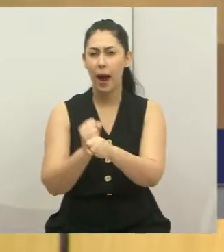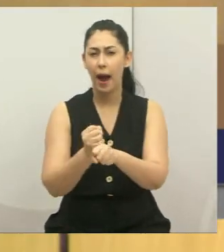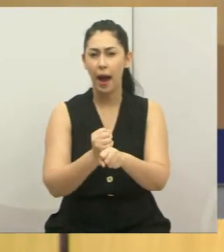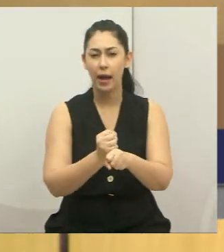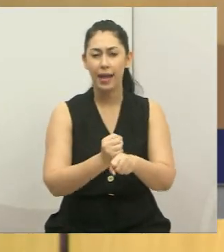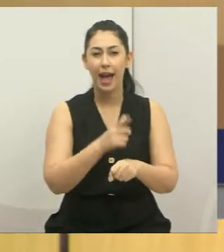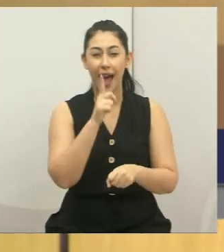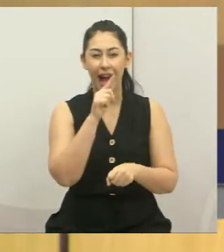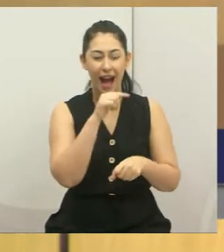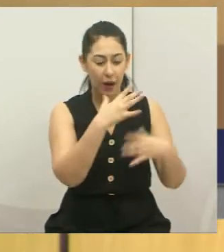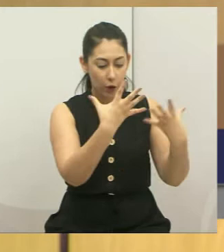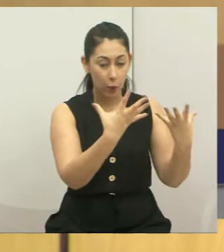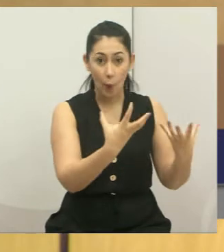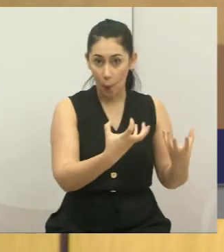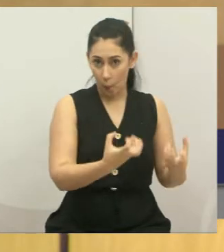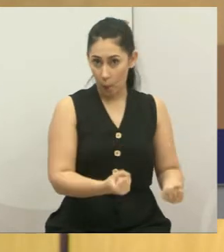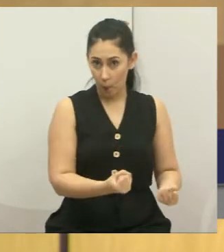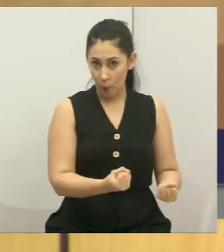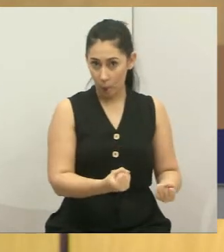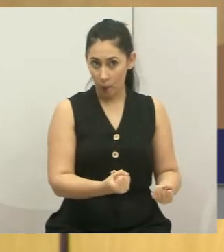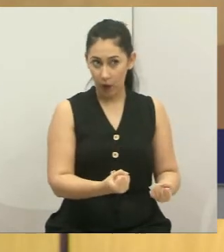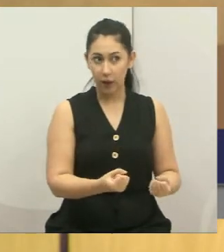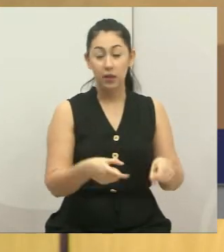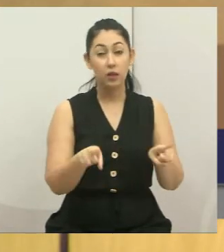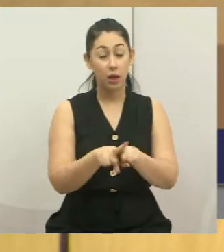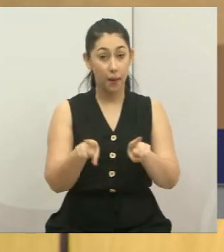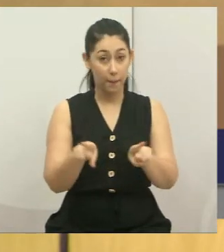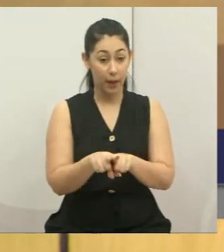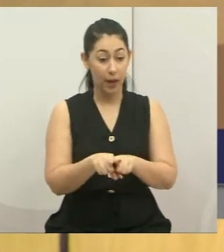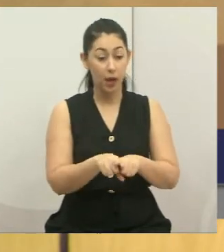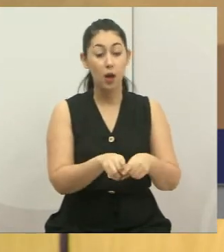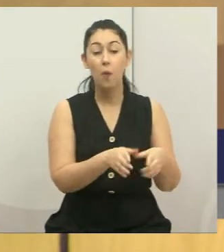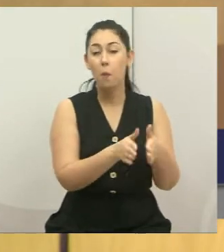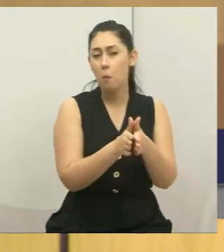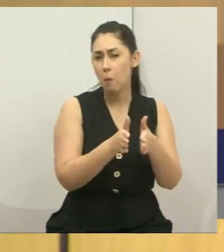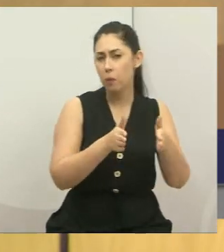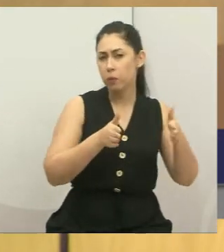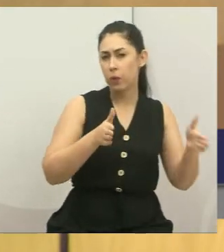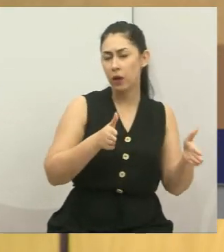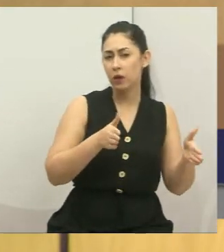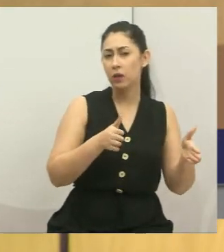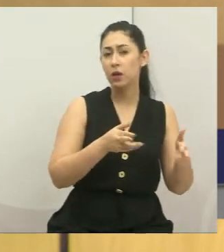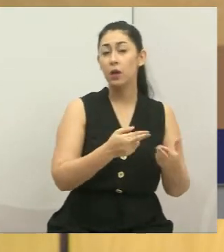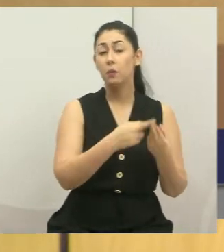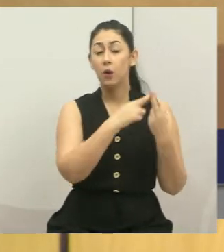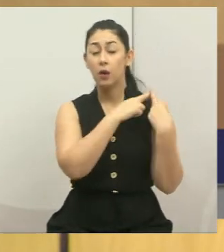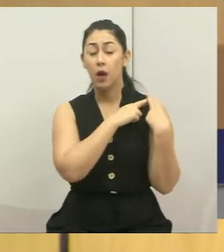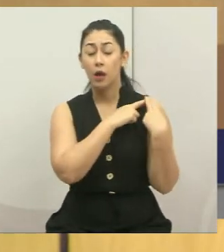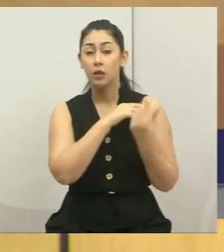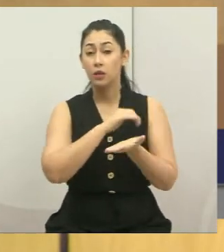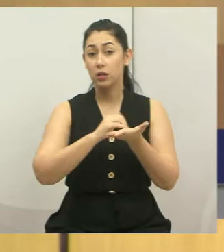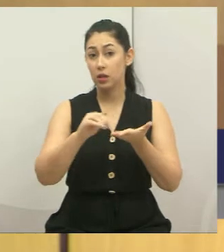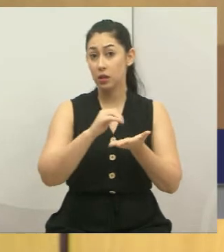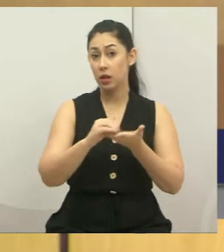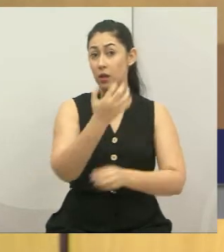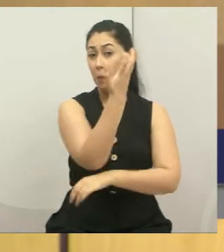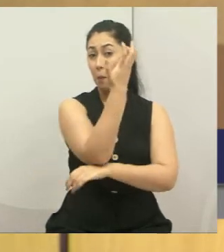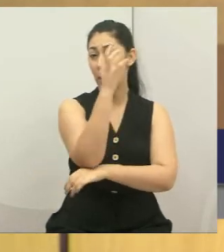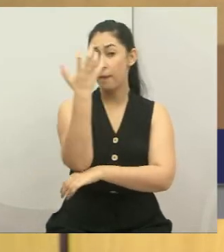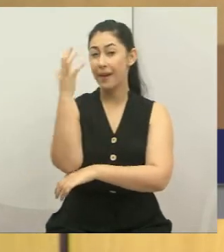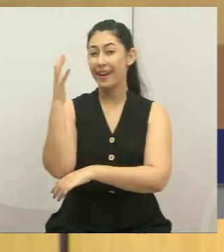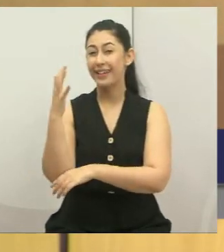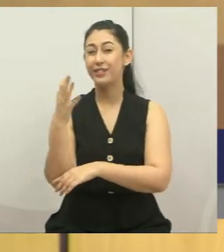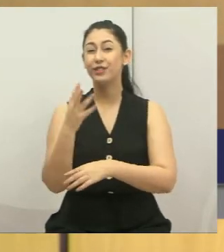município, e a parte que compete à Secretaria de Meio Ambiente, que é a questão dos resíduos